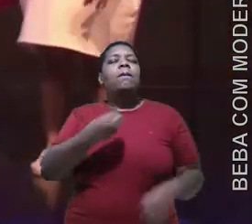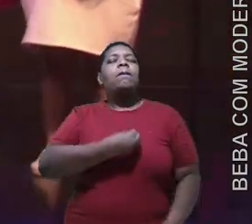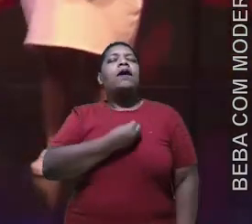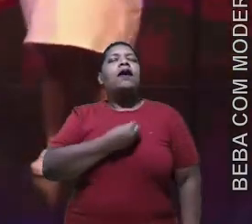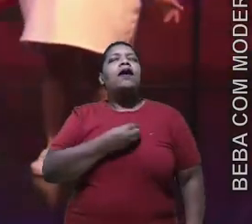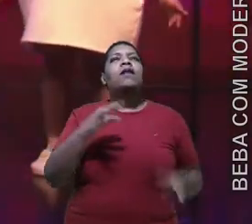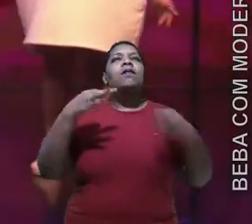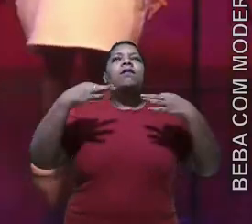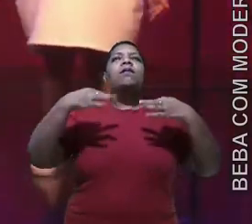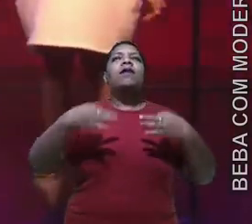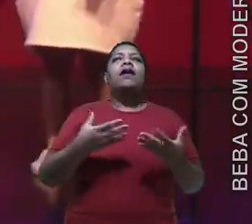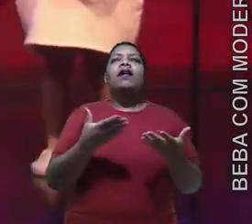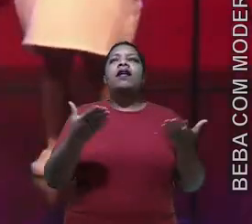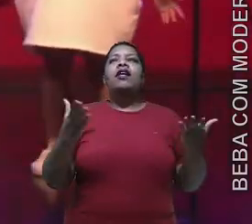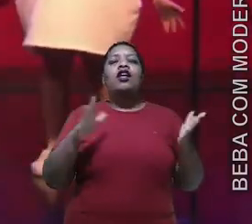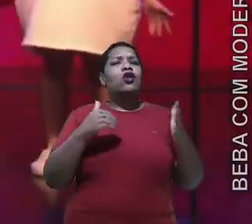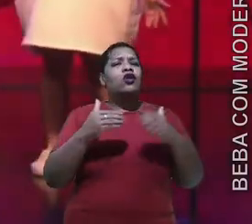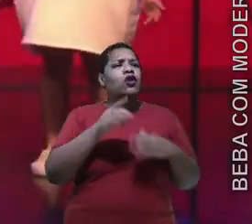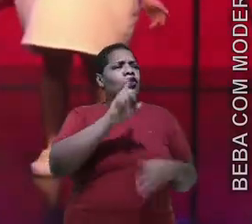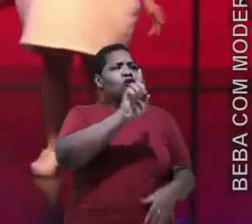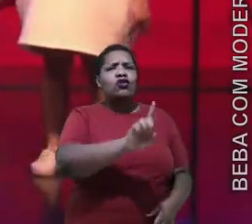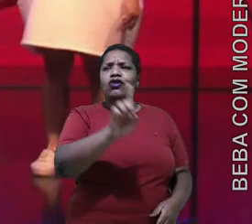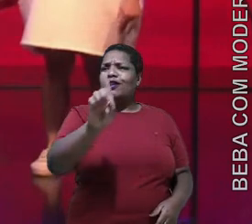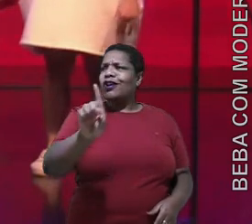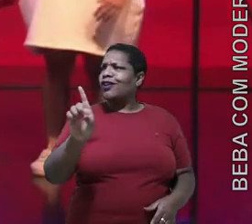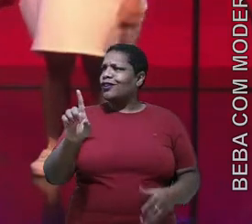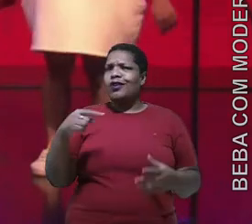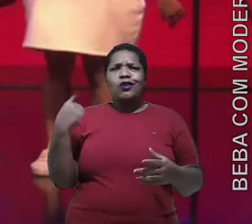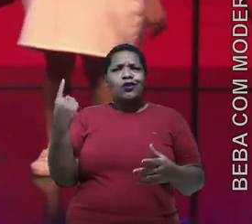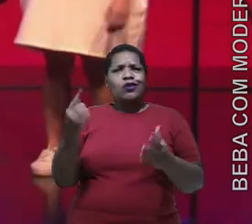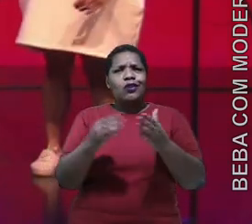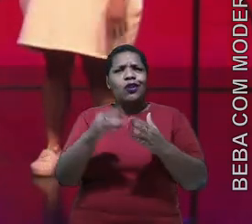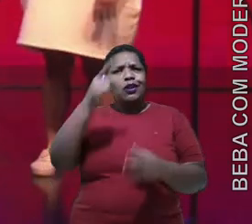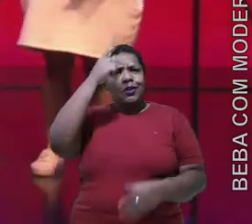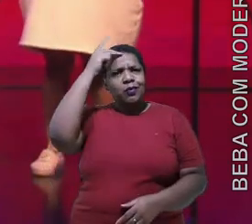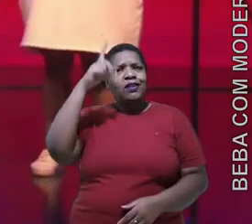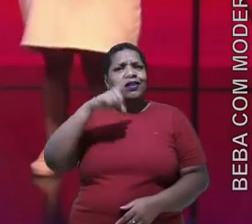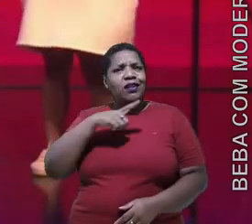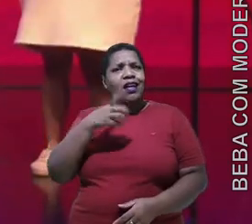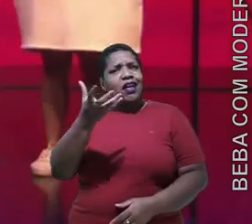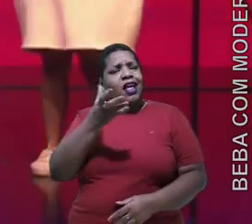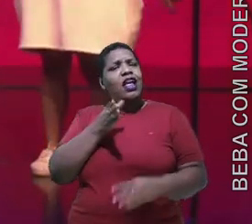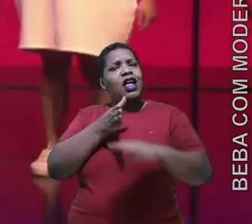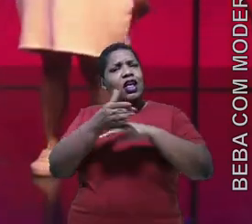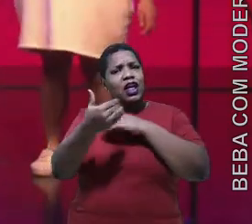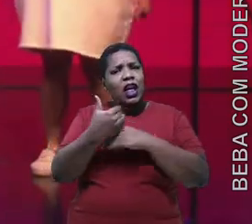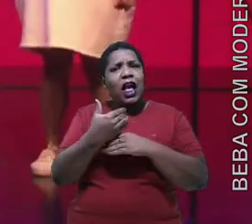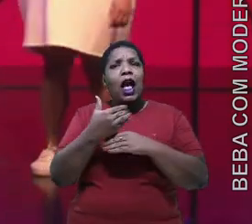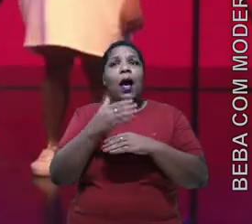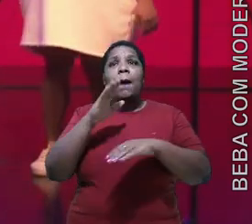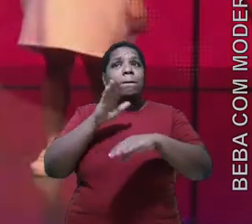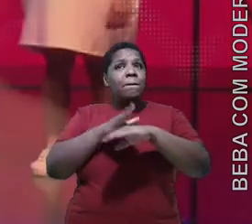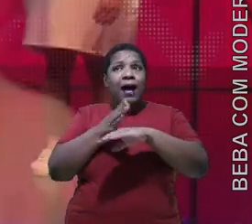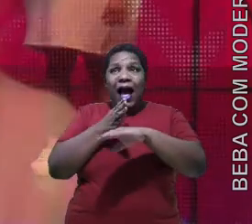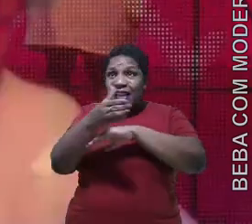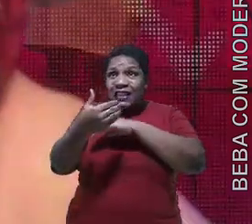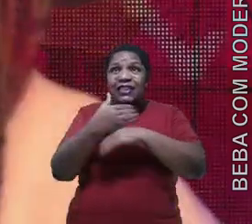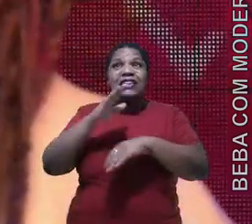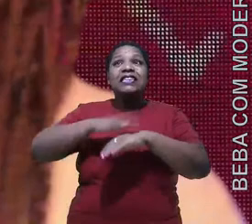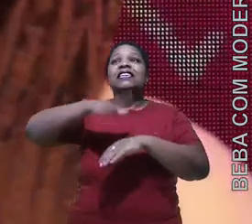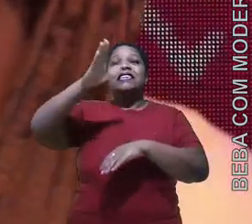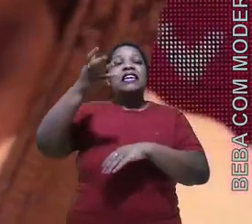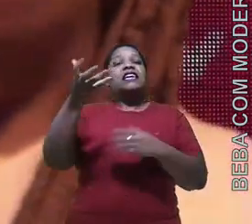plenamente com todos os direitos que todo mundo tem eu quero ter os mesmos acessos que a pessoa que tem mais acesso tem então